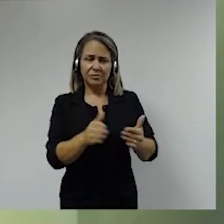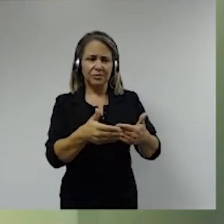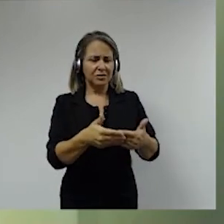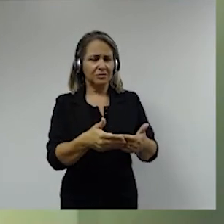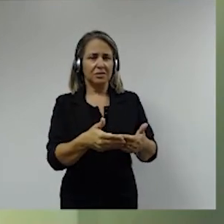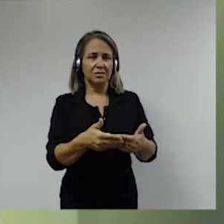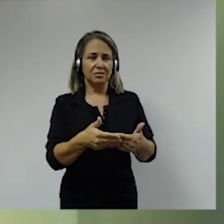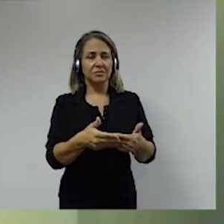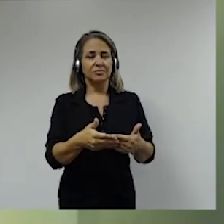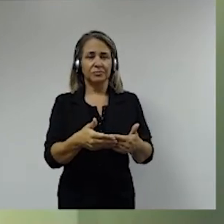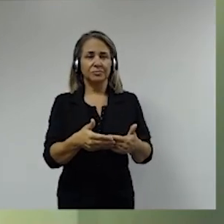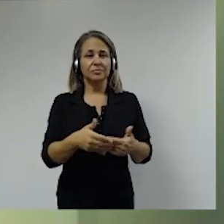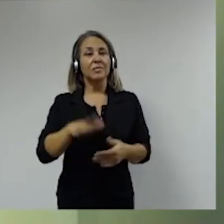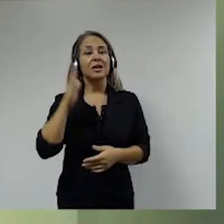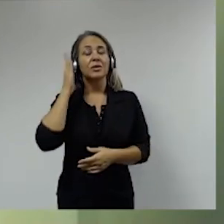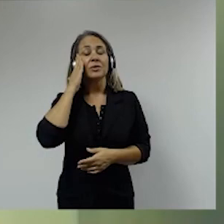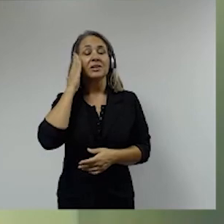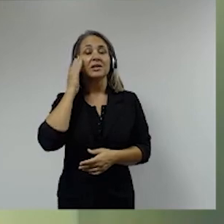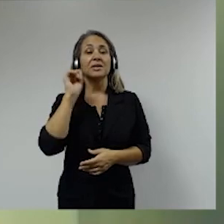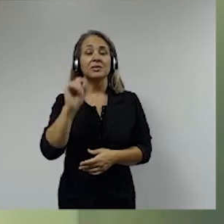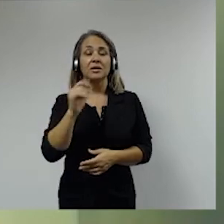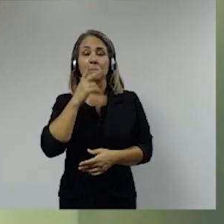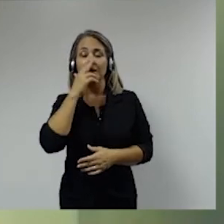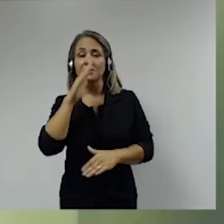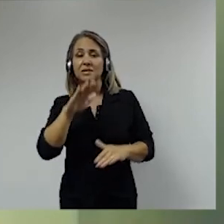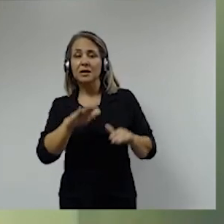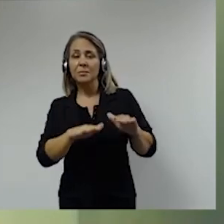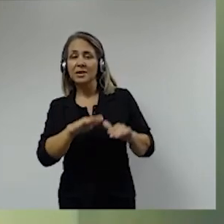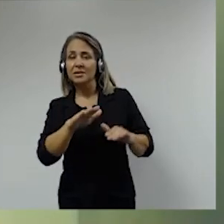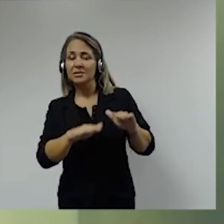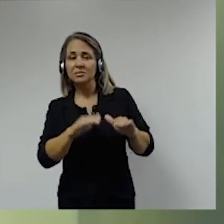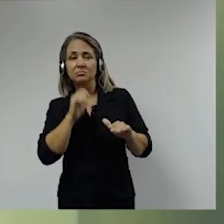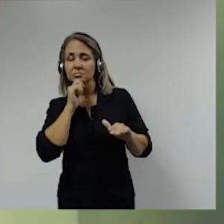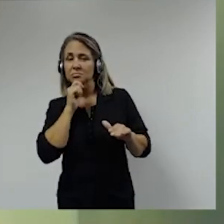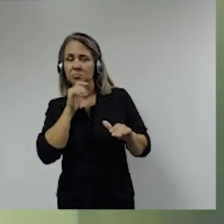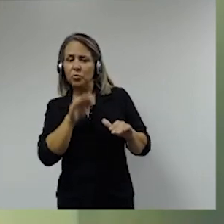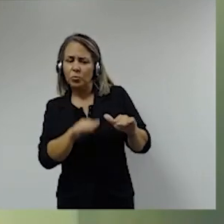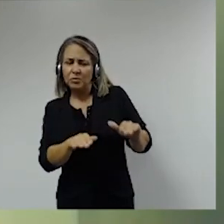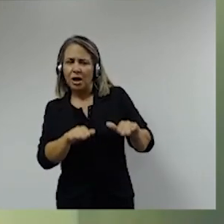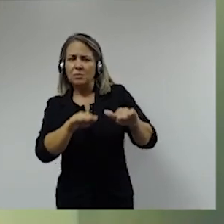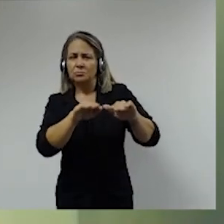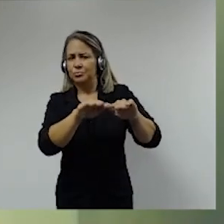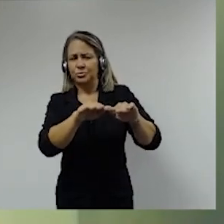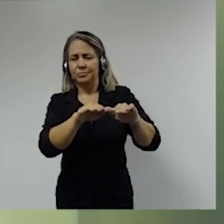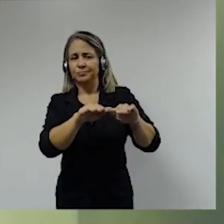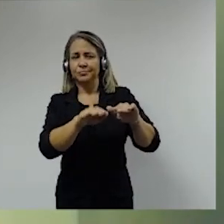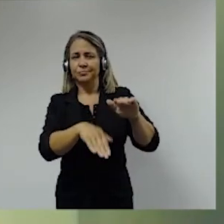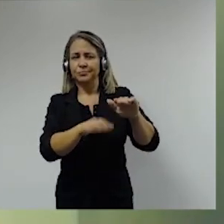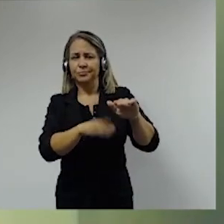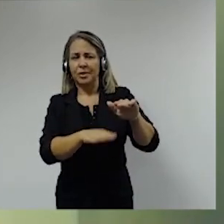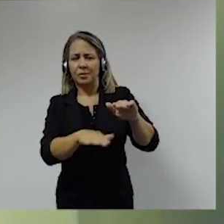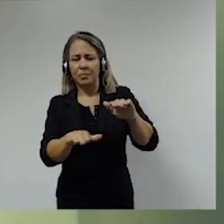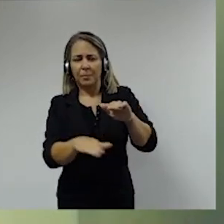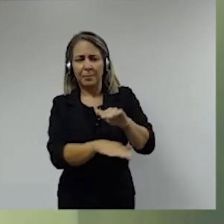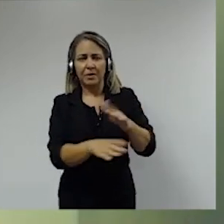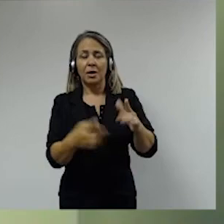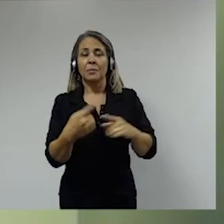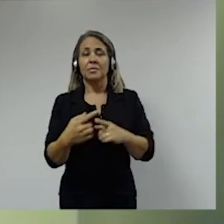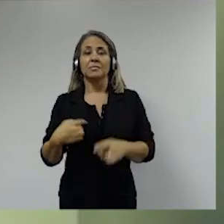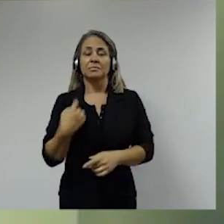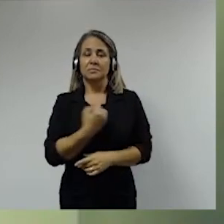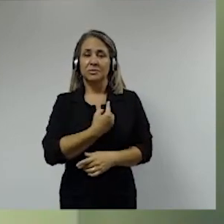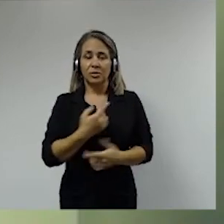isso eu entendo que a balança não está bem equilibrada. Porque